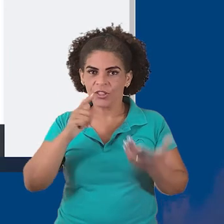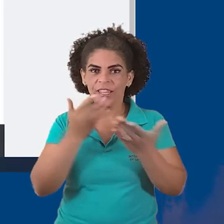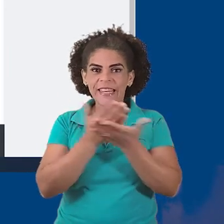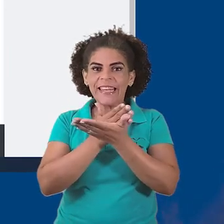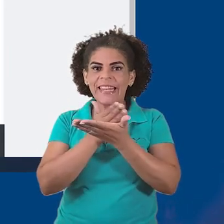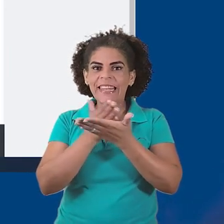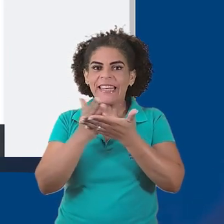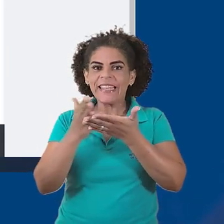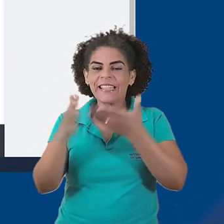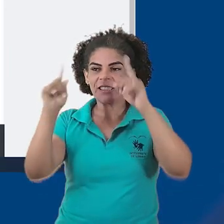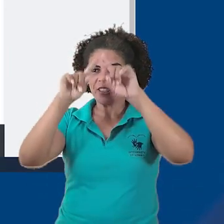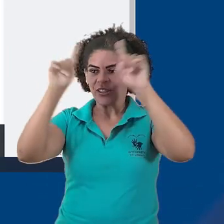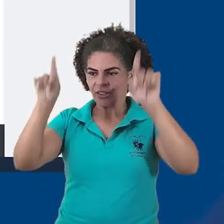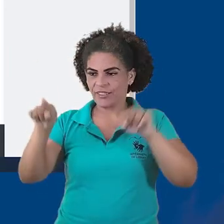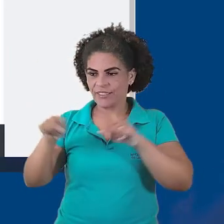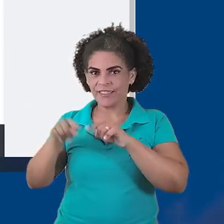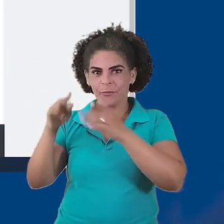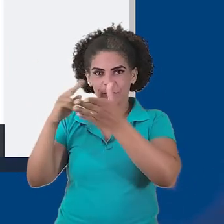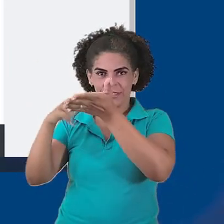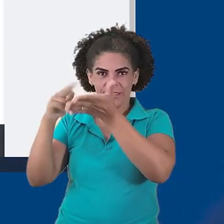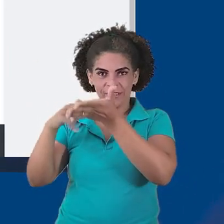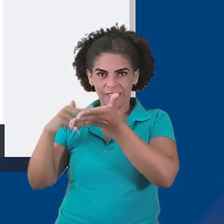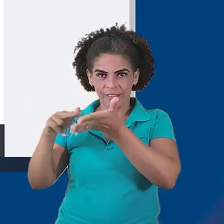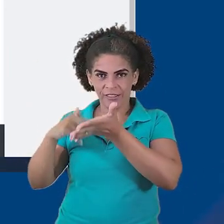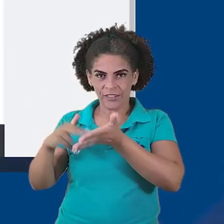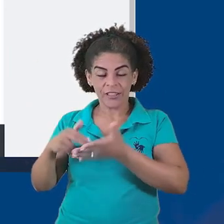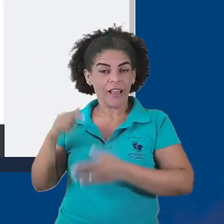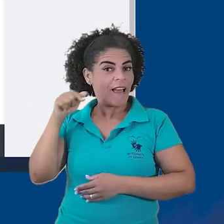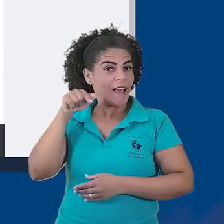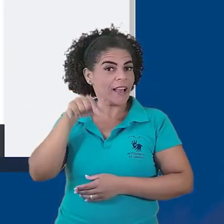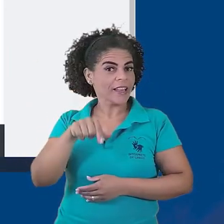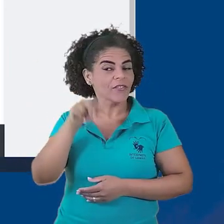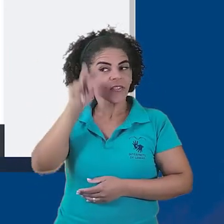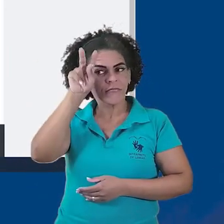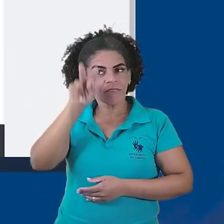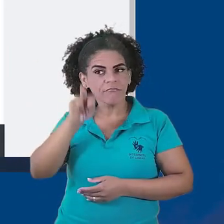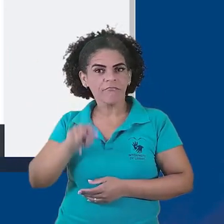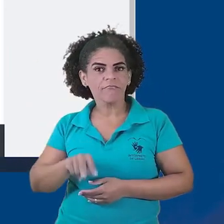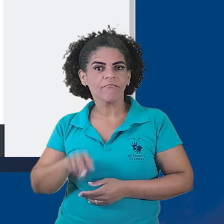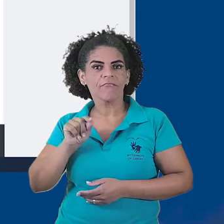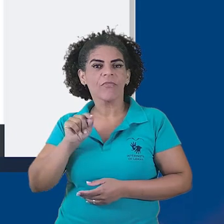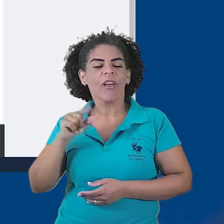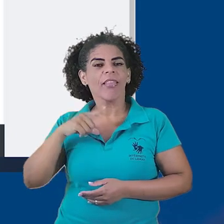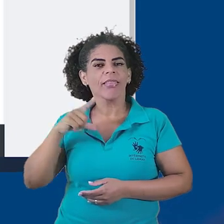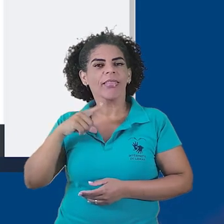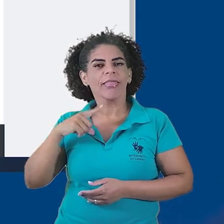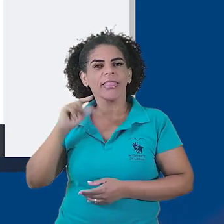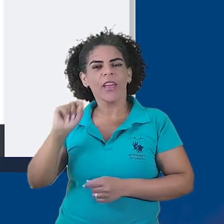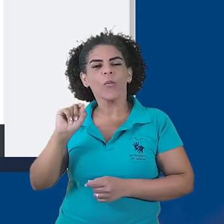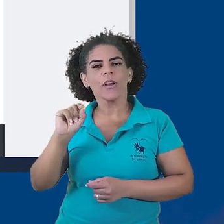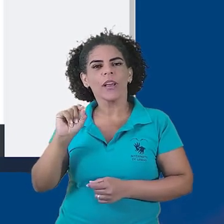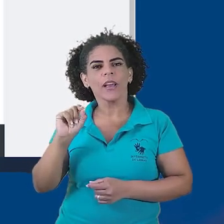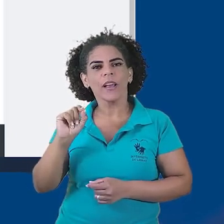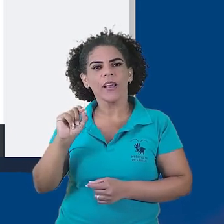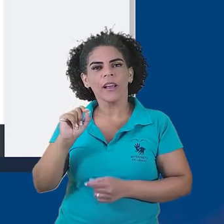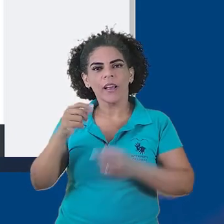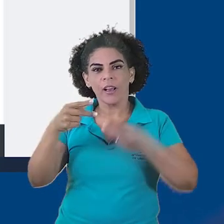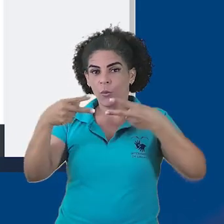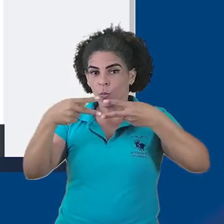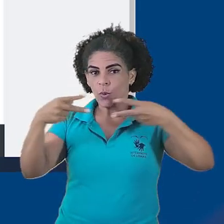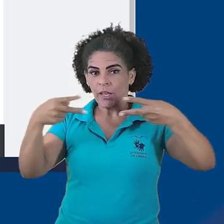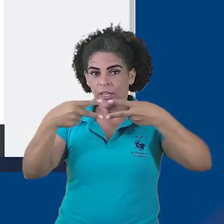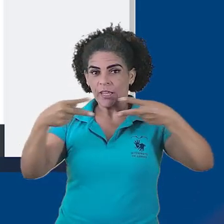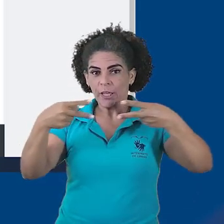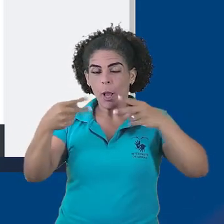Chegamos à página inicial, no caso, o painel inicial de mensagens, e vocês podem reparar. Ao fundo desse painel